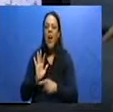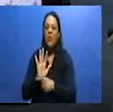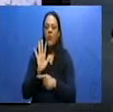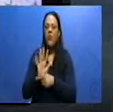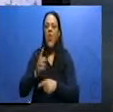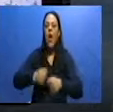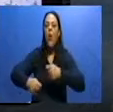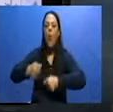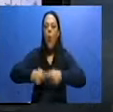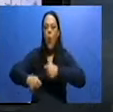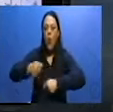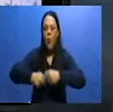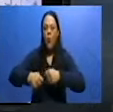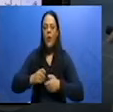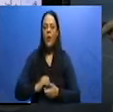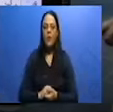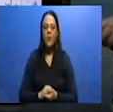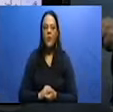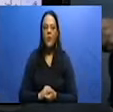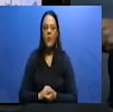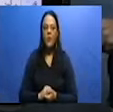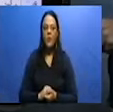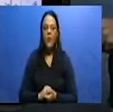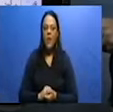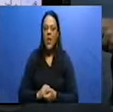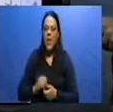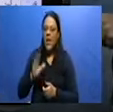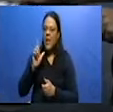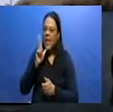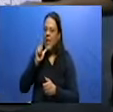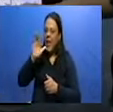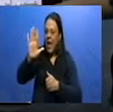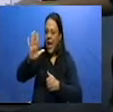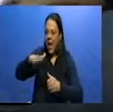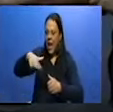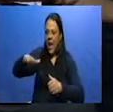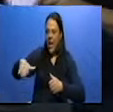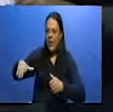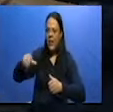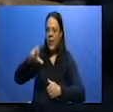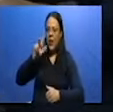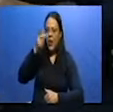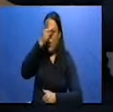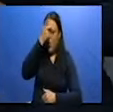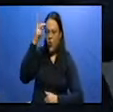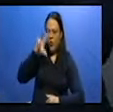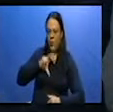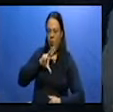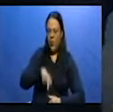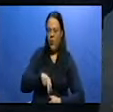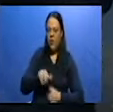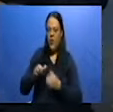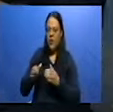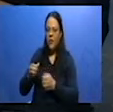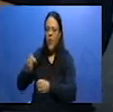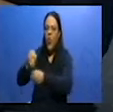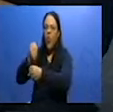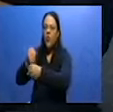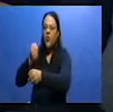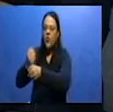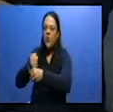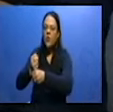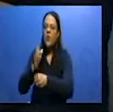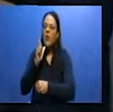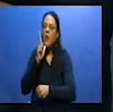toda a costa da África aqui, os portugueses fizeram várias construções chamadas fortes. Aí na apostila de vocês têm a imagem de um,